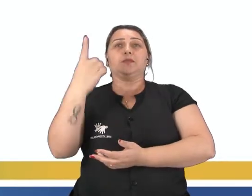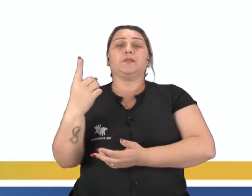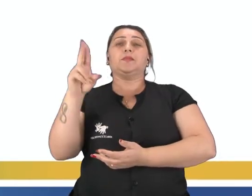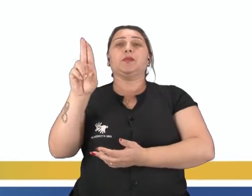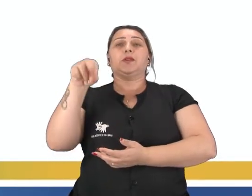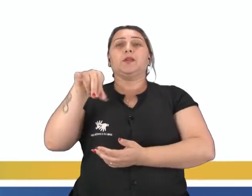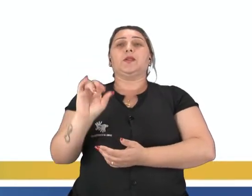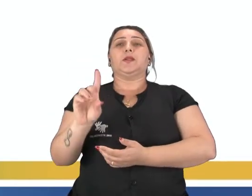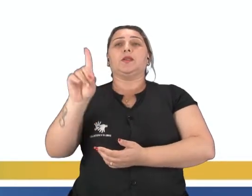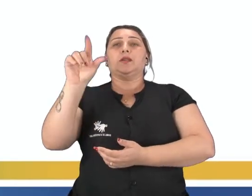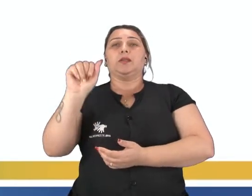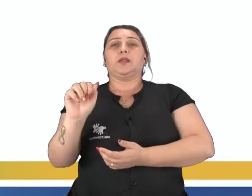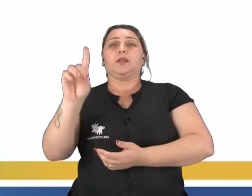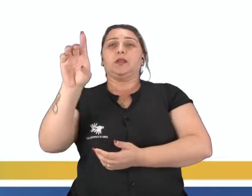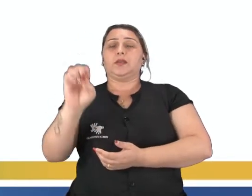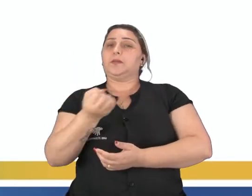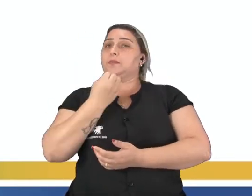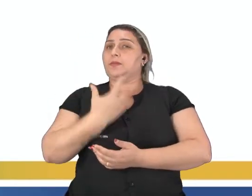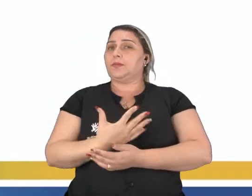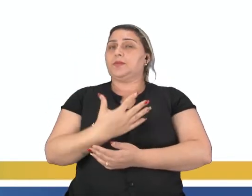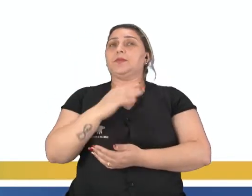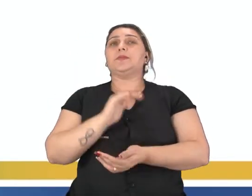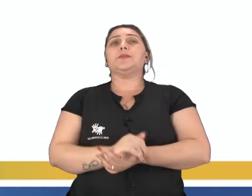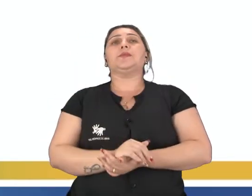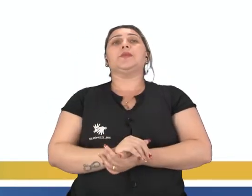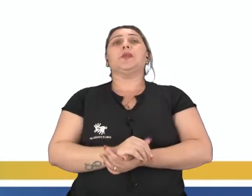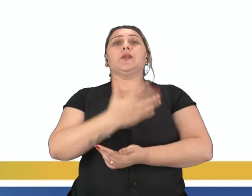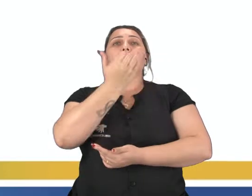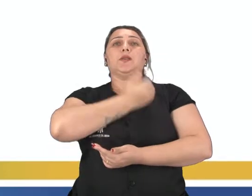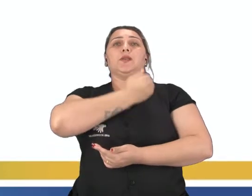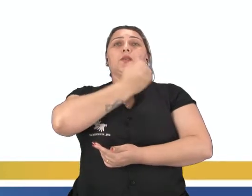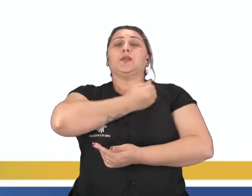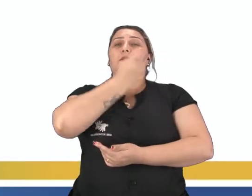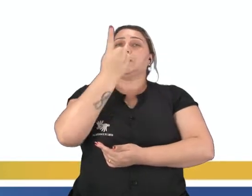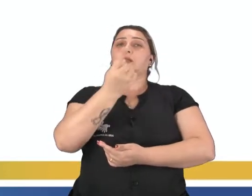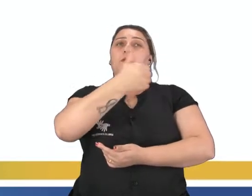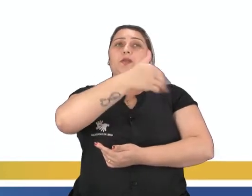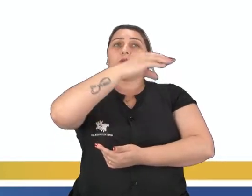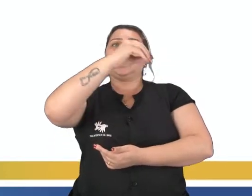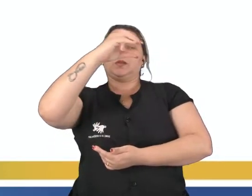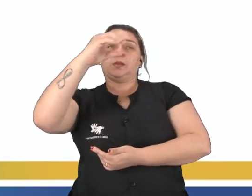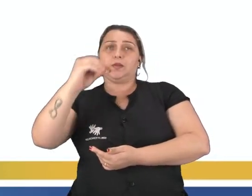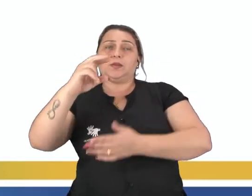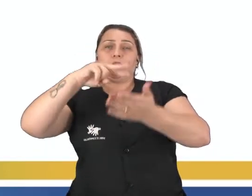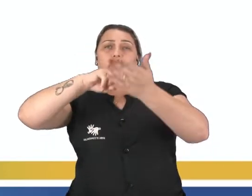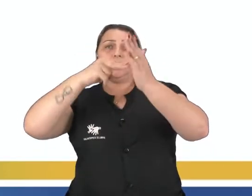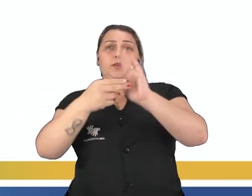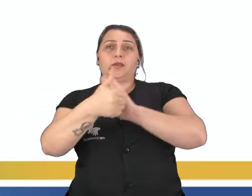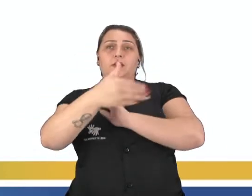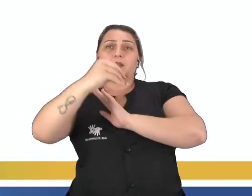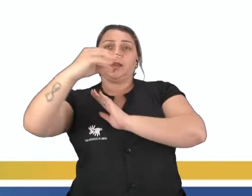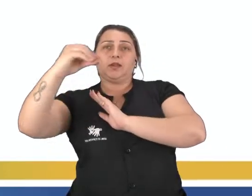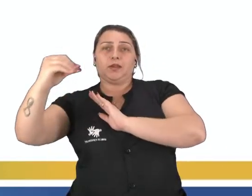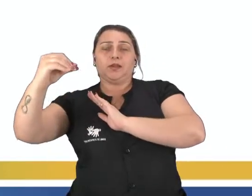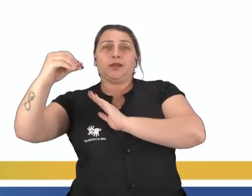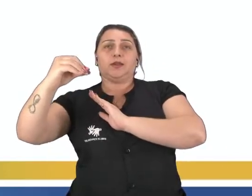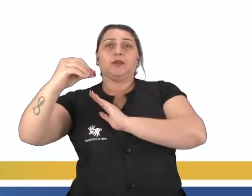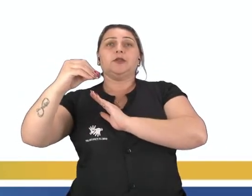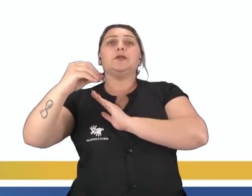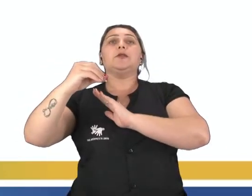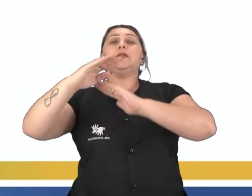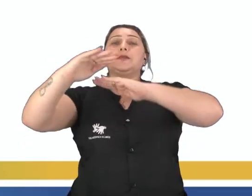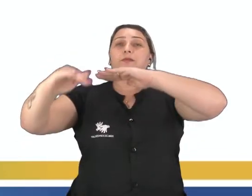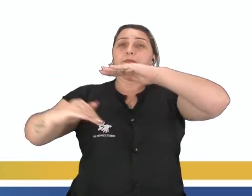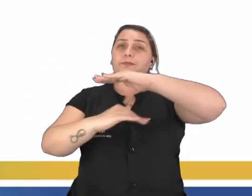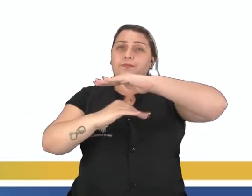que só está na unidade. Bom, o algarismo 1, lá do 100, ele equivale a 100 unidades. Só que quando eu desço para